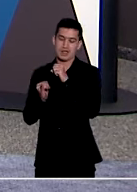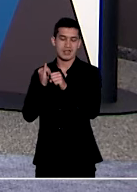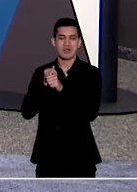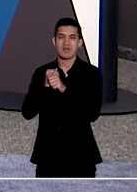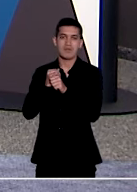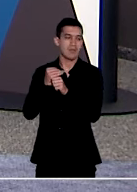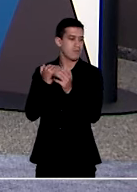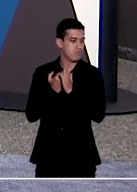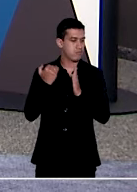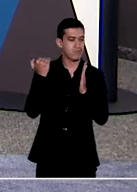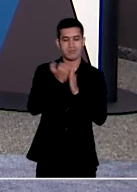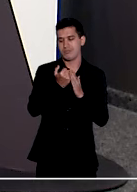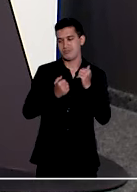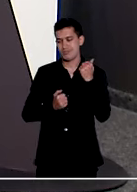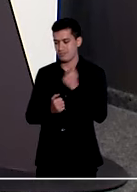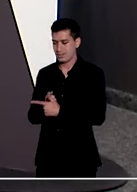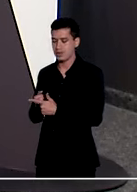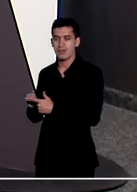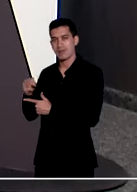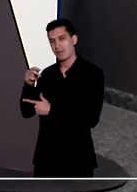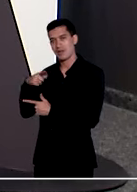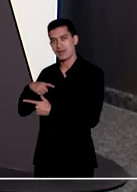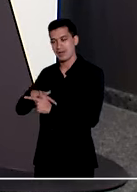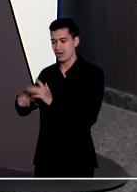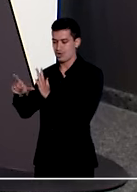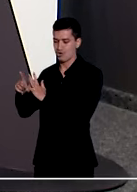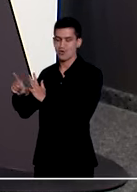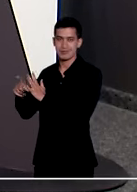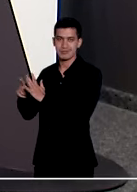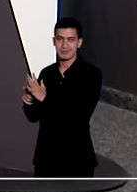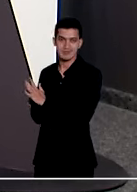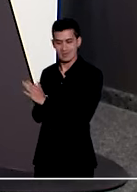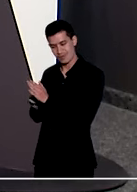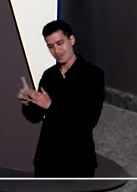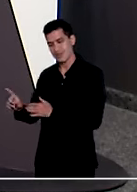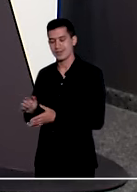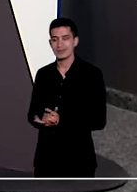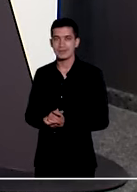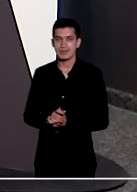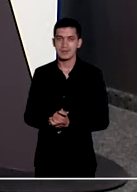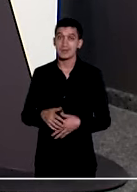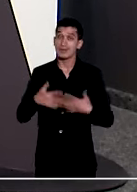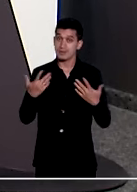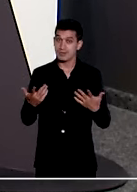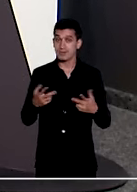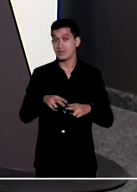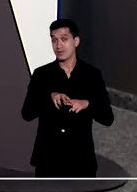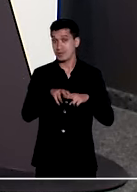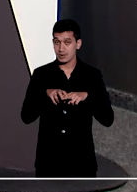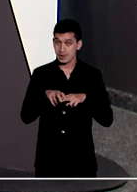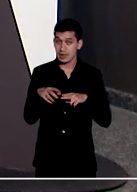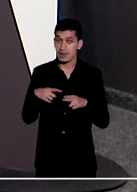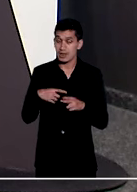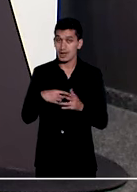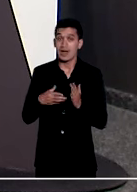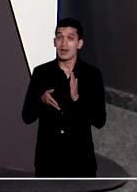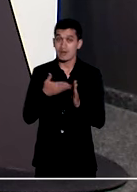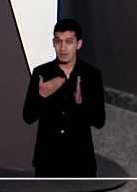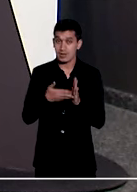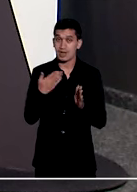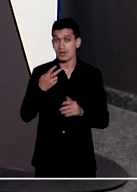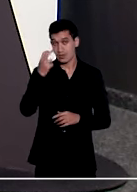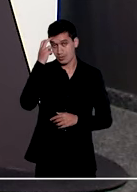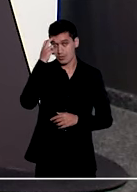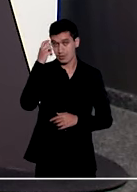das editoras e É nesse cenário que a tradicional Livraria Cultura teve a ordem de